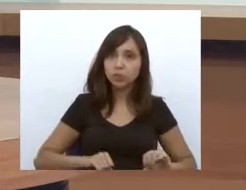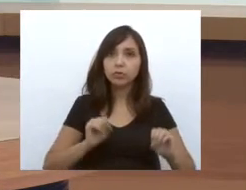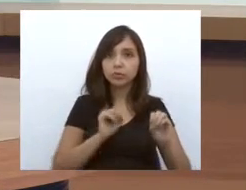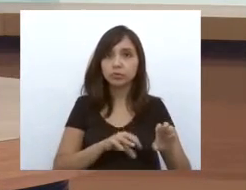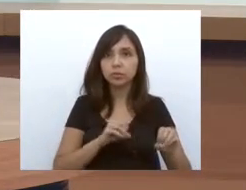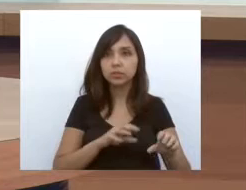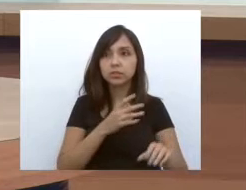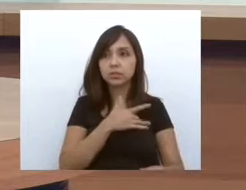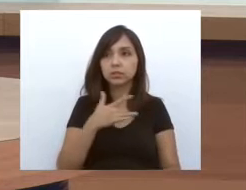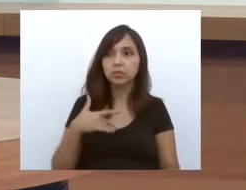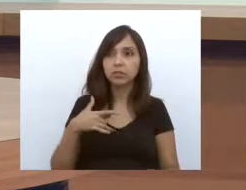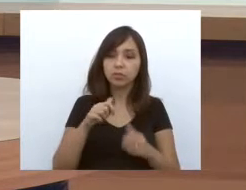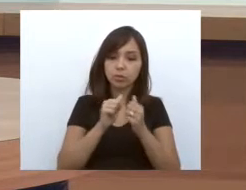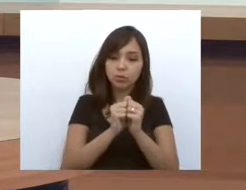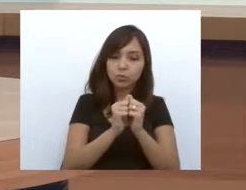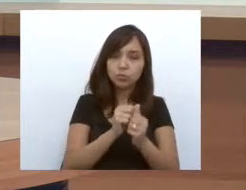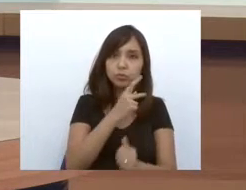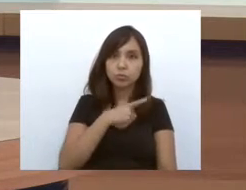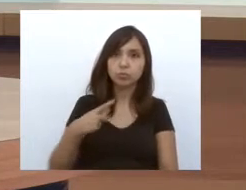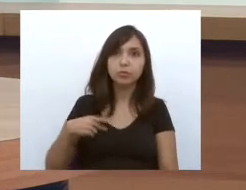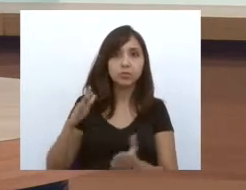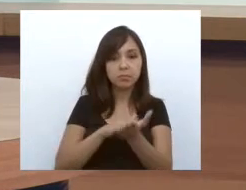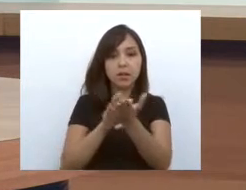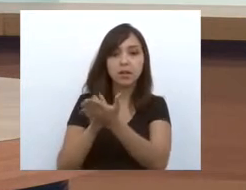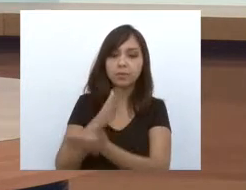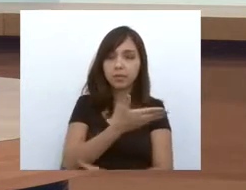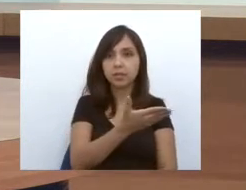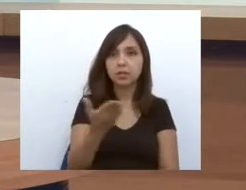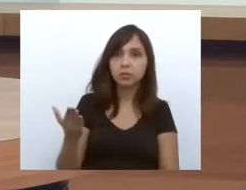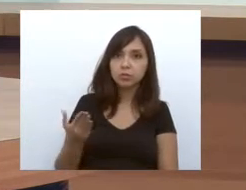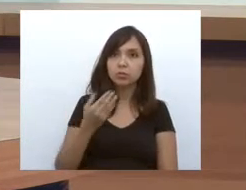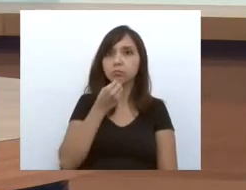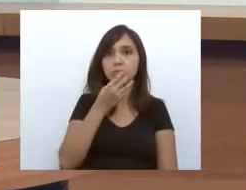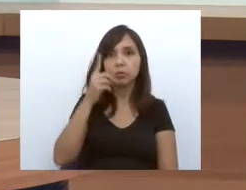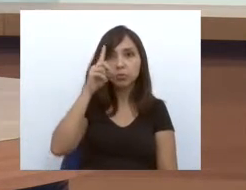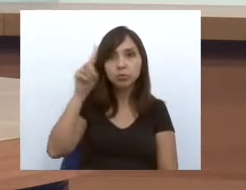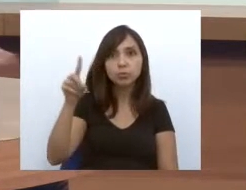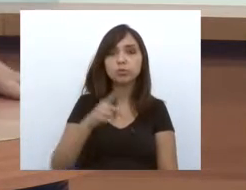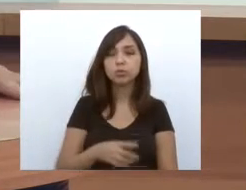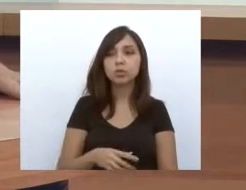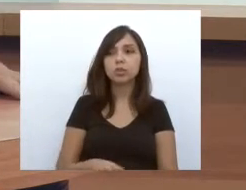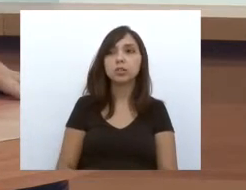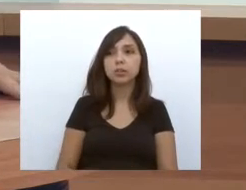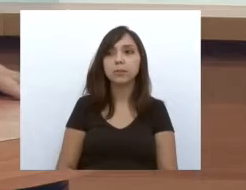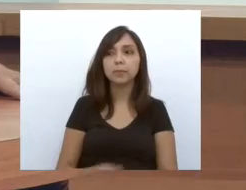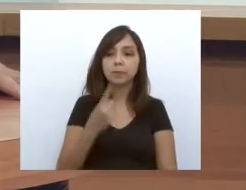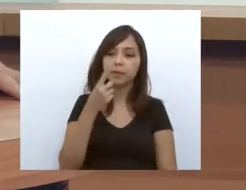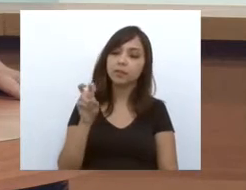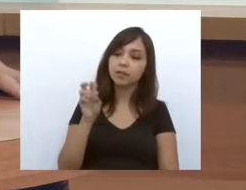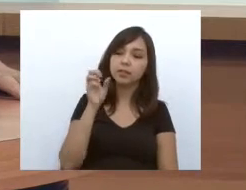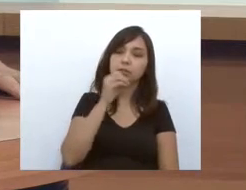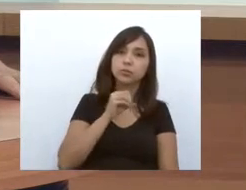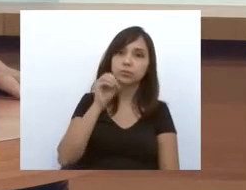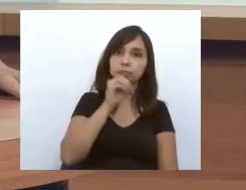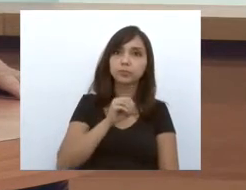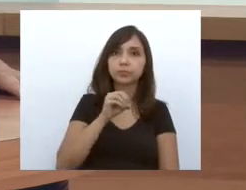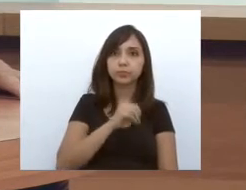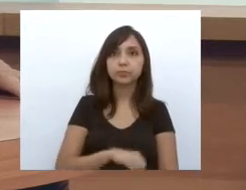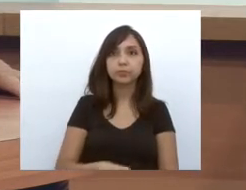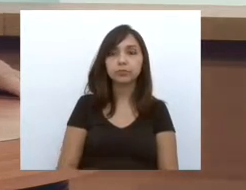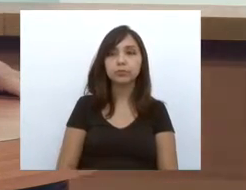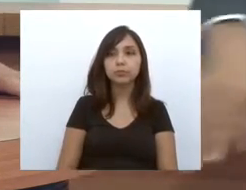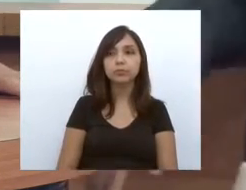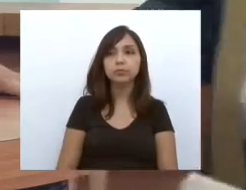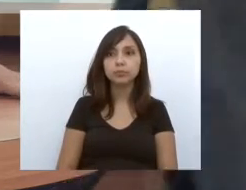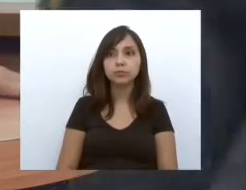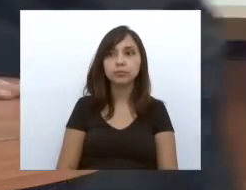saúde. Estou do lado dos professores e parabéns a todos. Um bom dia a todos, a esse dia, dia 15 de outubro. Parabéns a todos os